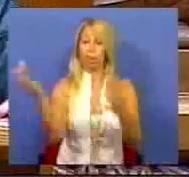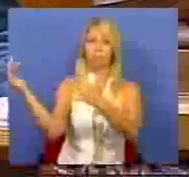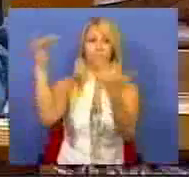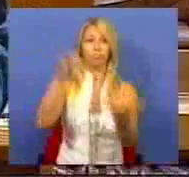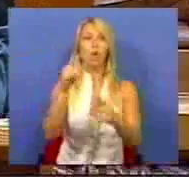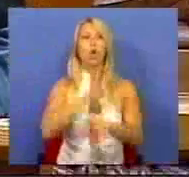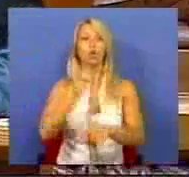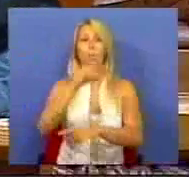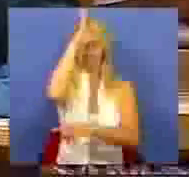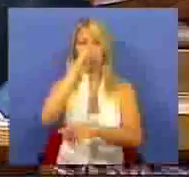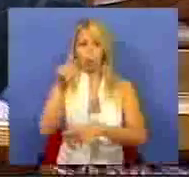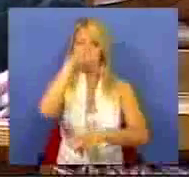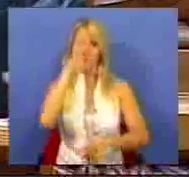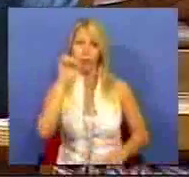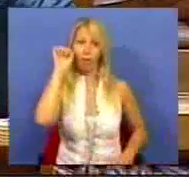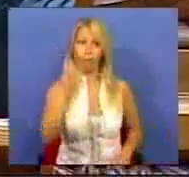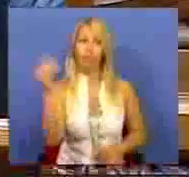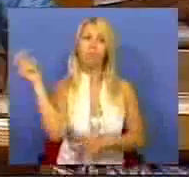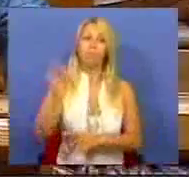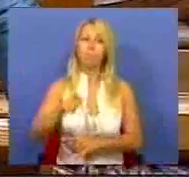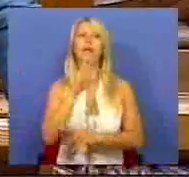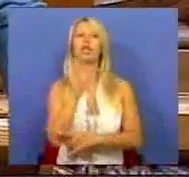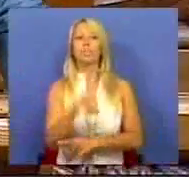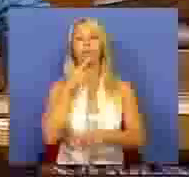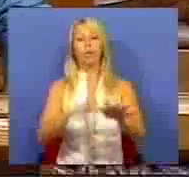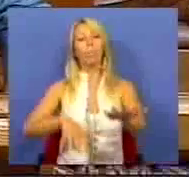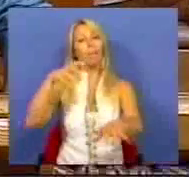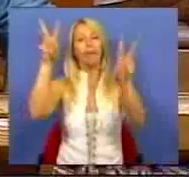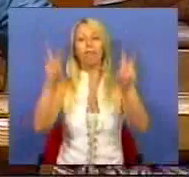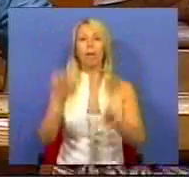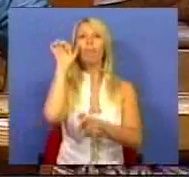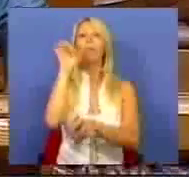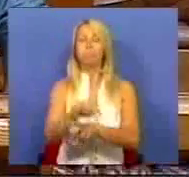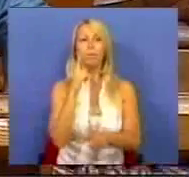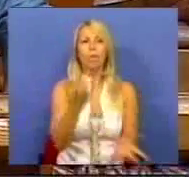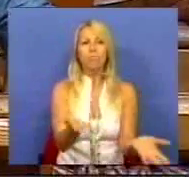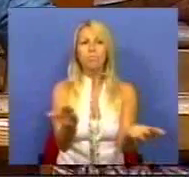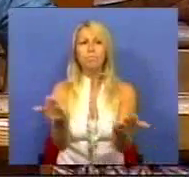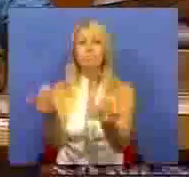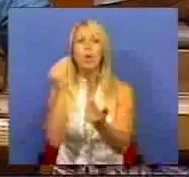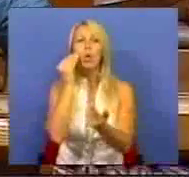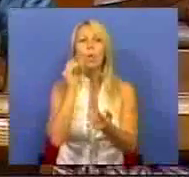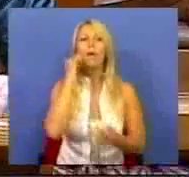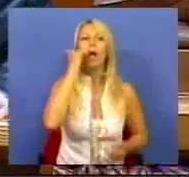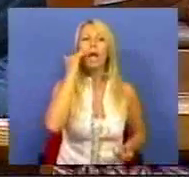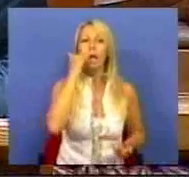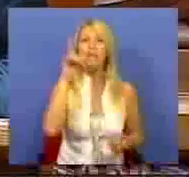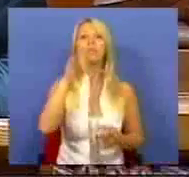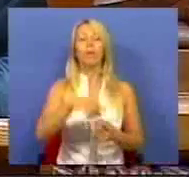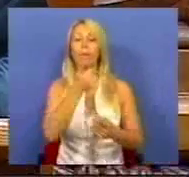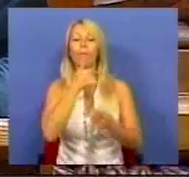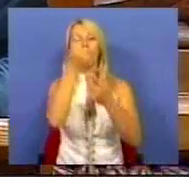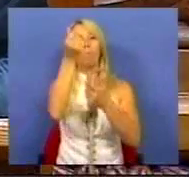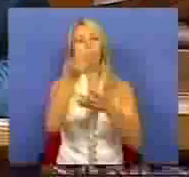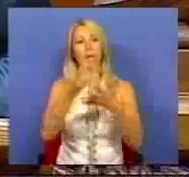Governo a responder ao Parlamento tem como tema exatamente o levantamento exaustivo da crise, mas também das medidas